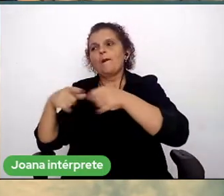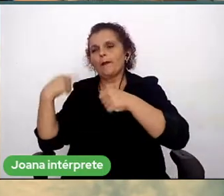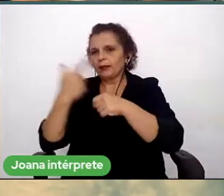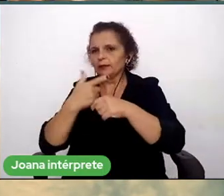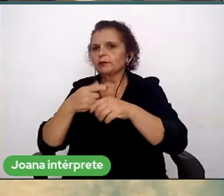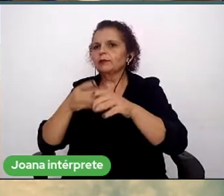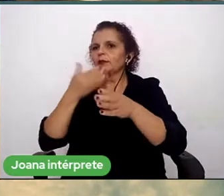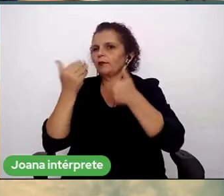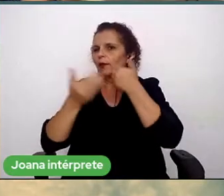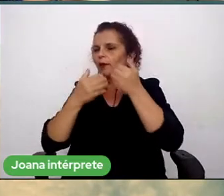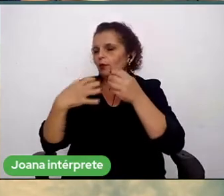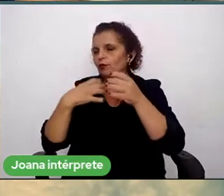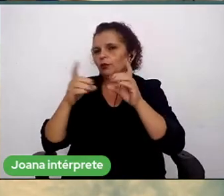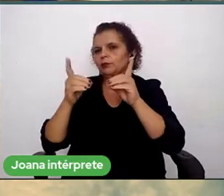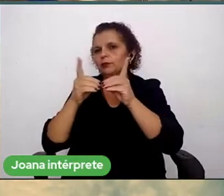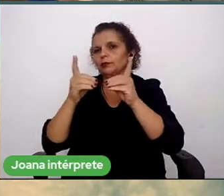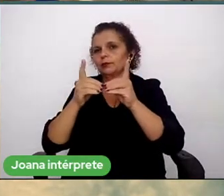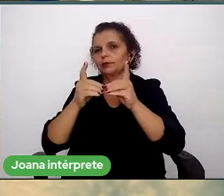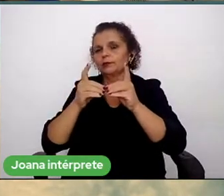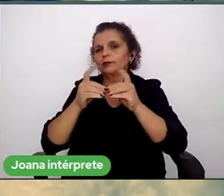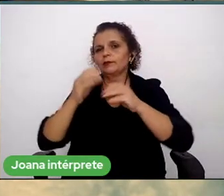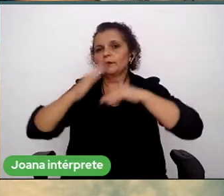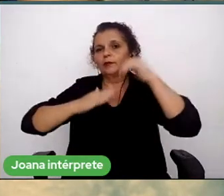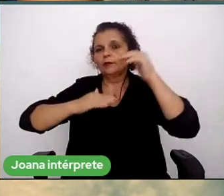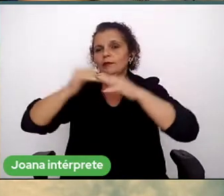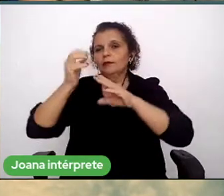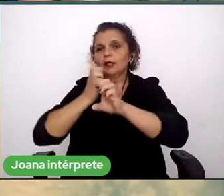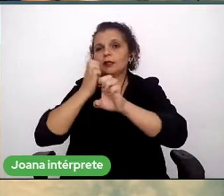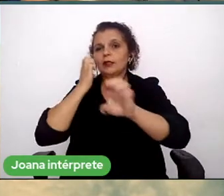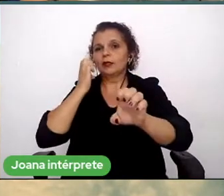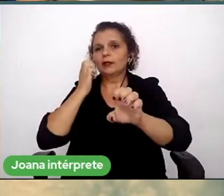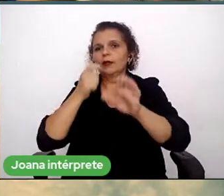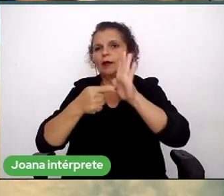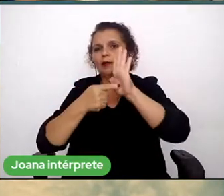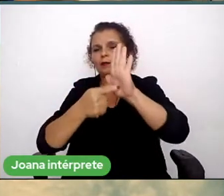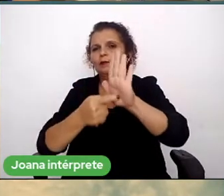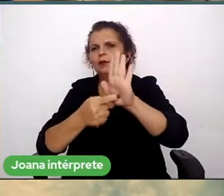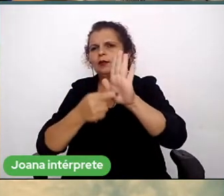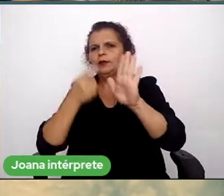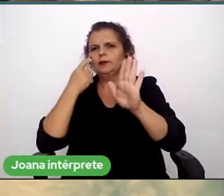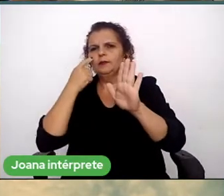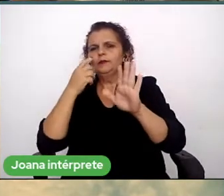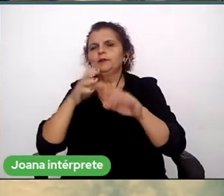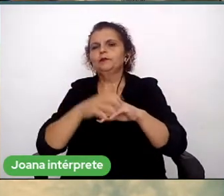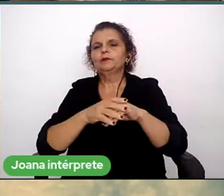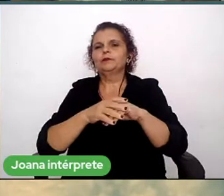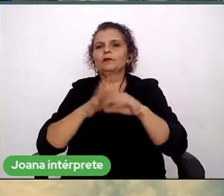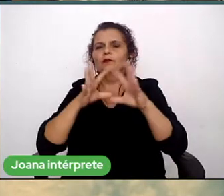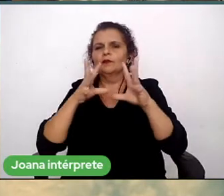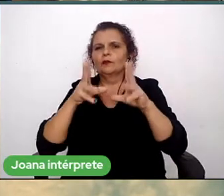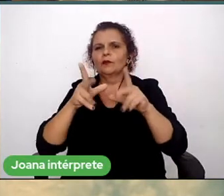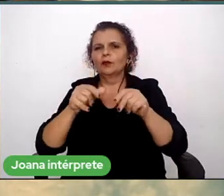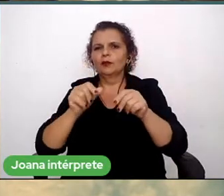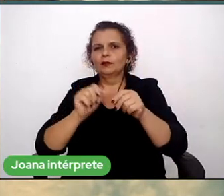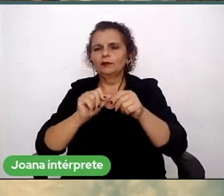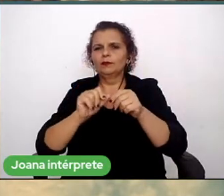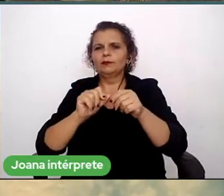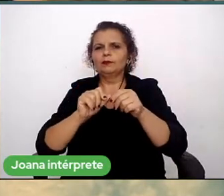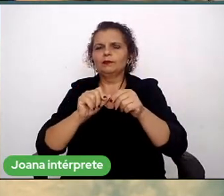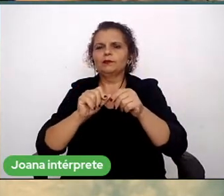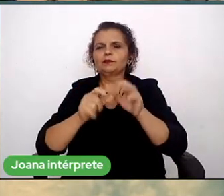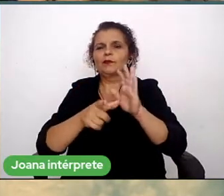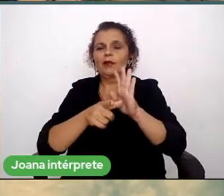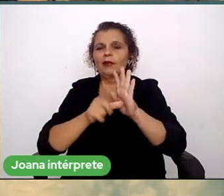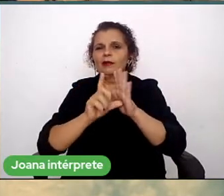clientes antes de passar para as práticas engenharia de fato Eu quero fazer uma parte aqui porque todas elas a gente fala antes